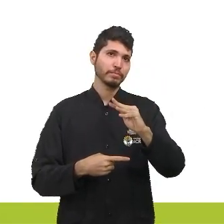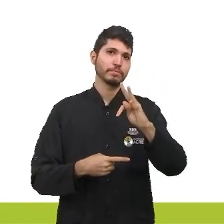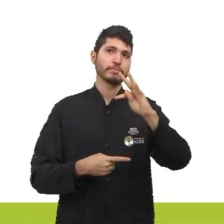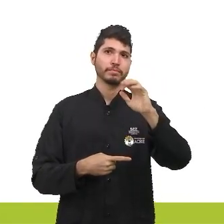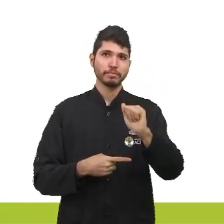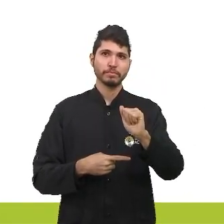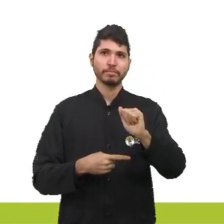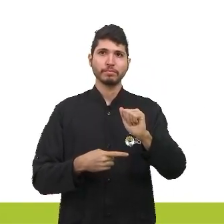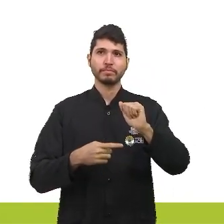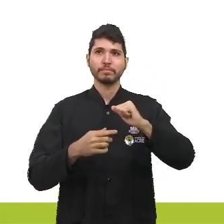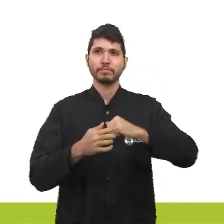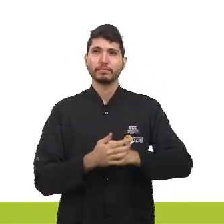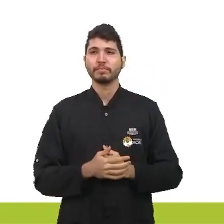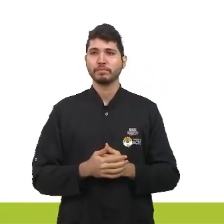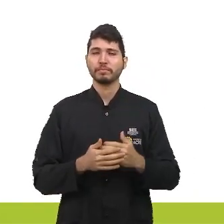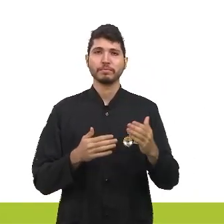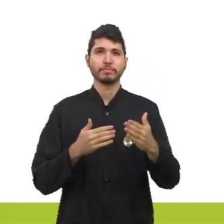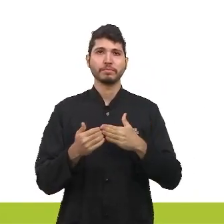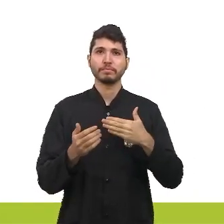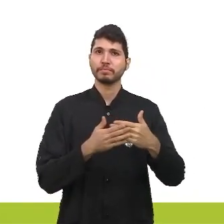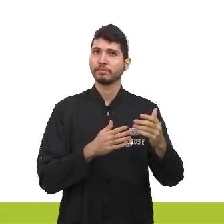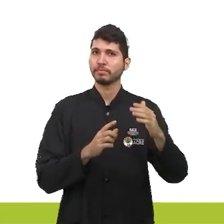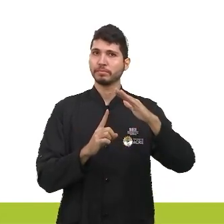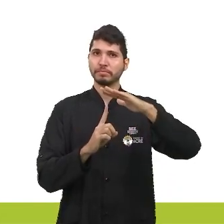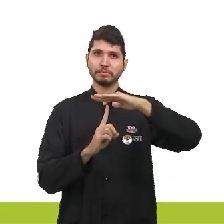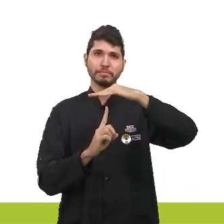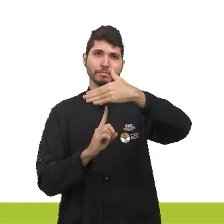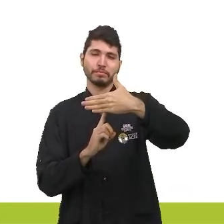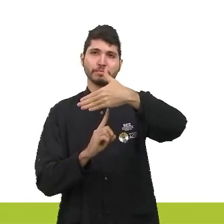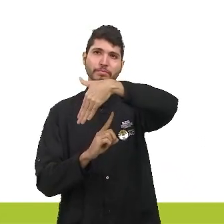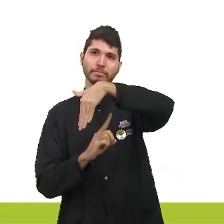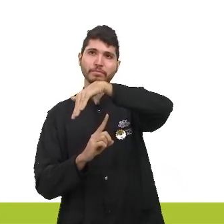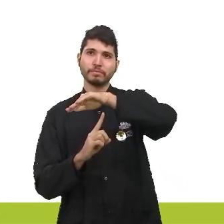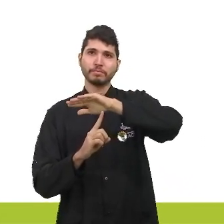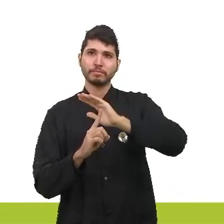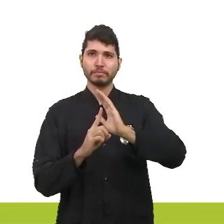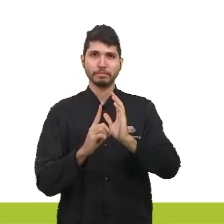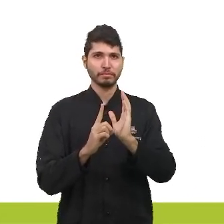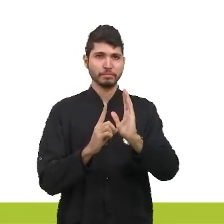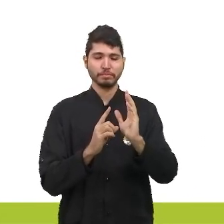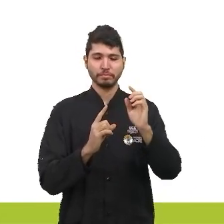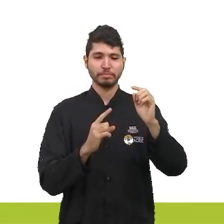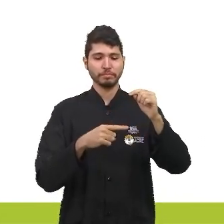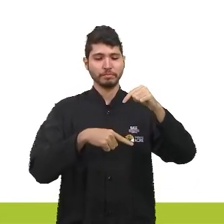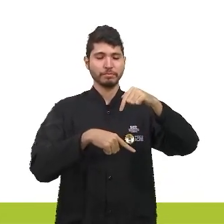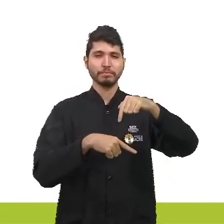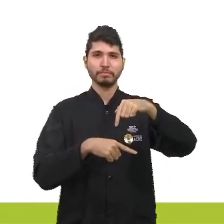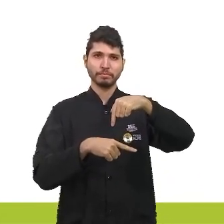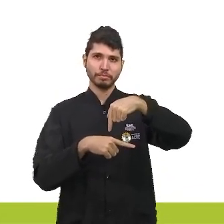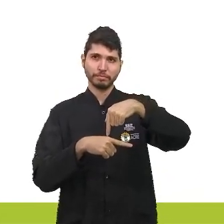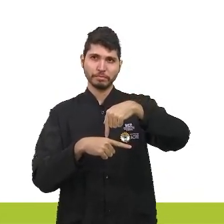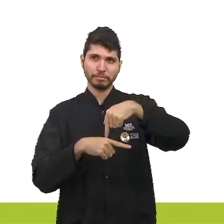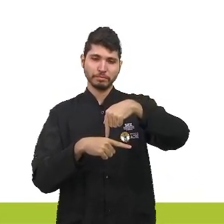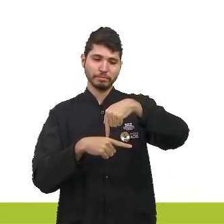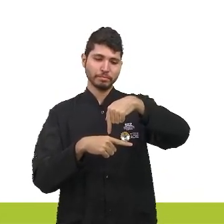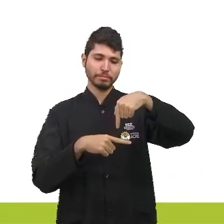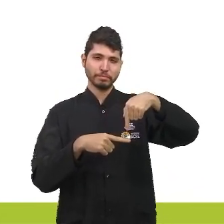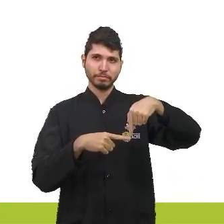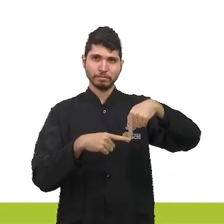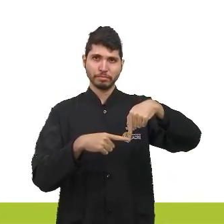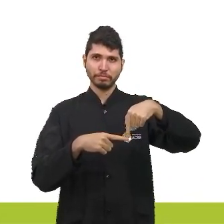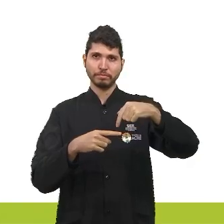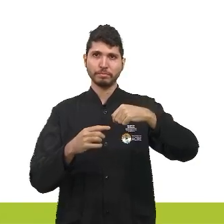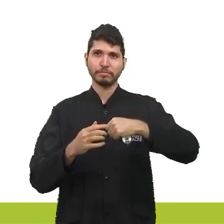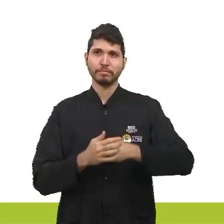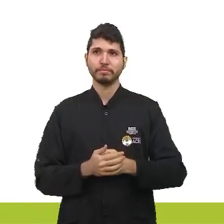de uma face é uma aresta. Um vértice, os vértices são os vértices do polígono. Então você vê um polígono